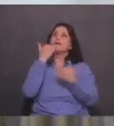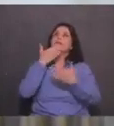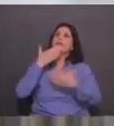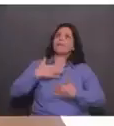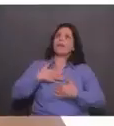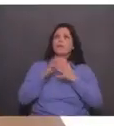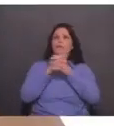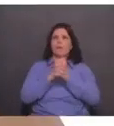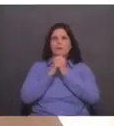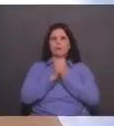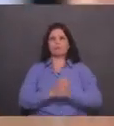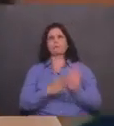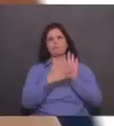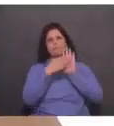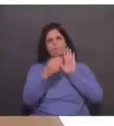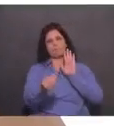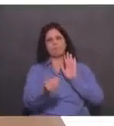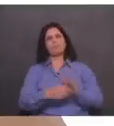Oremos.